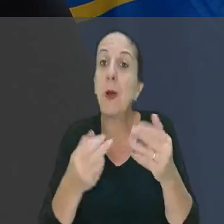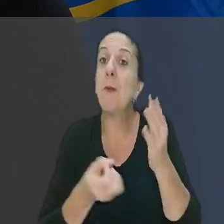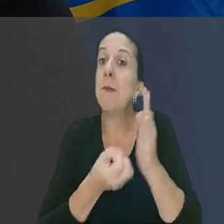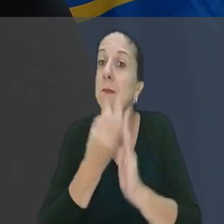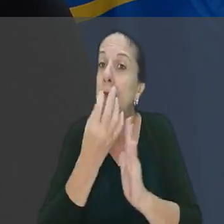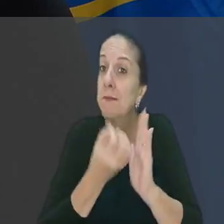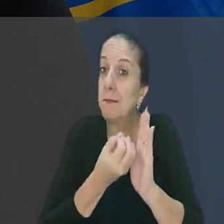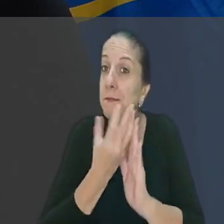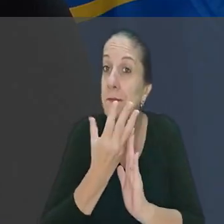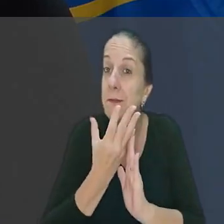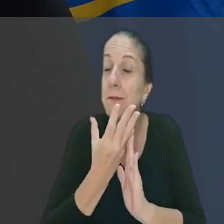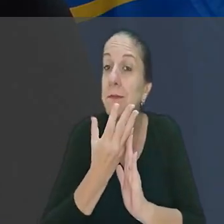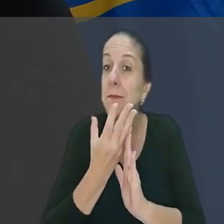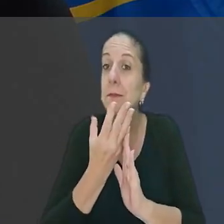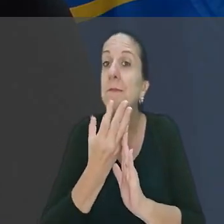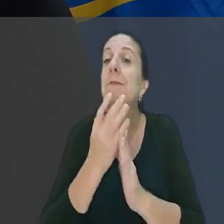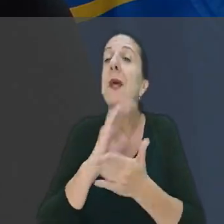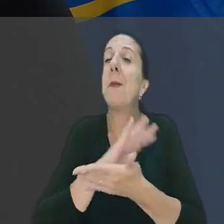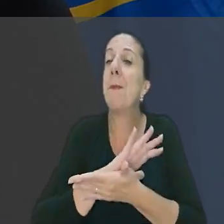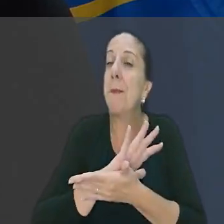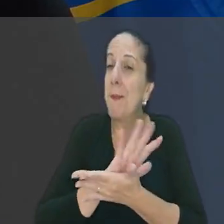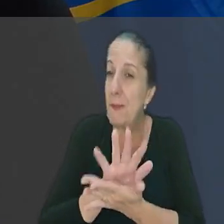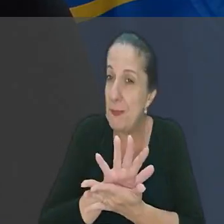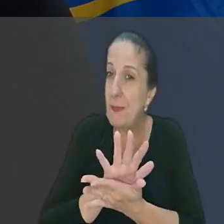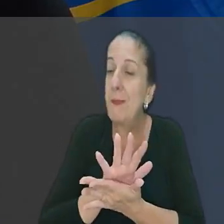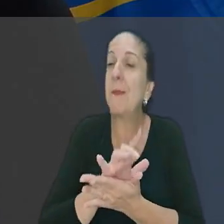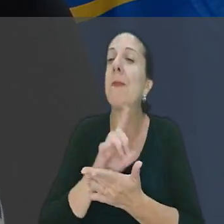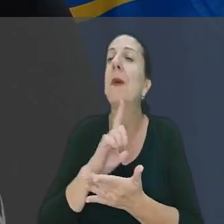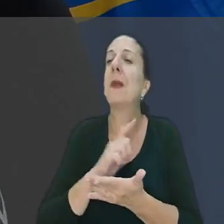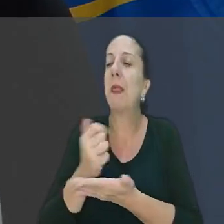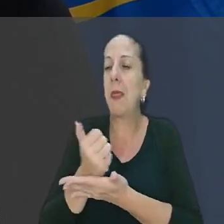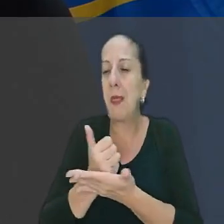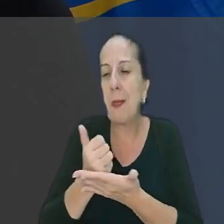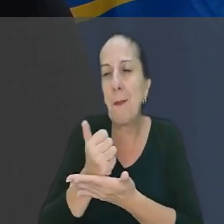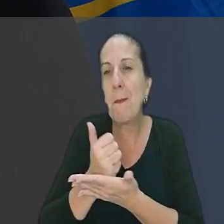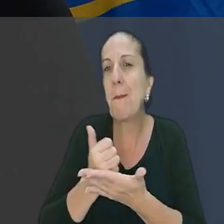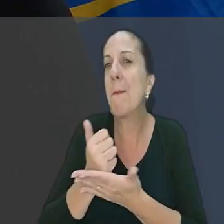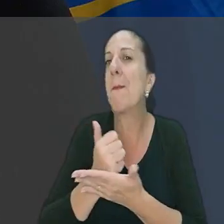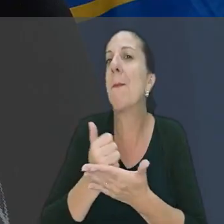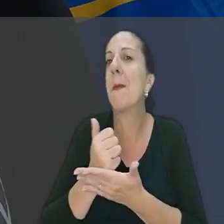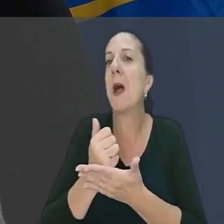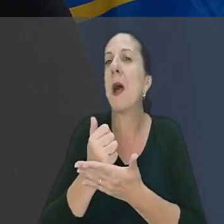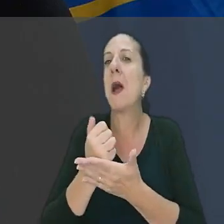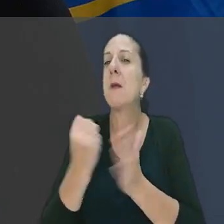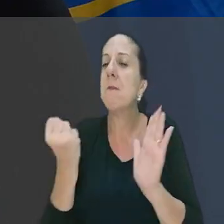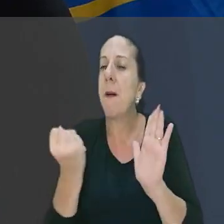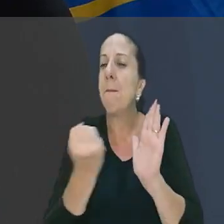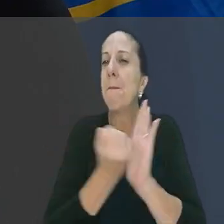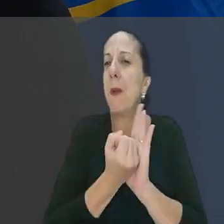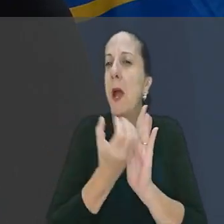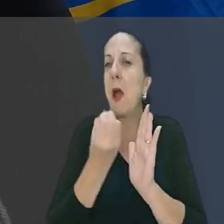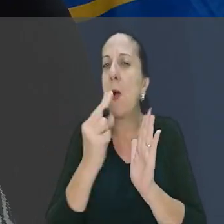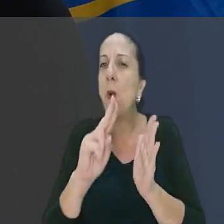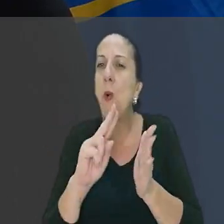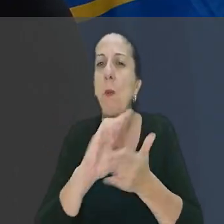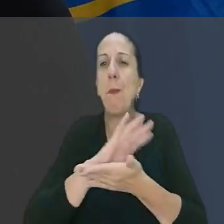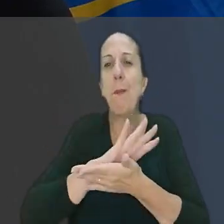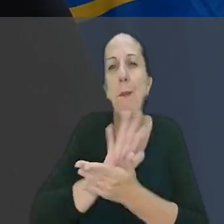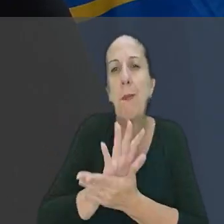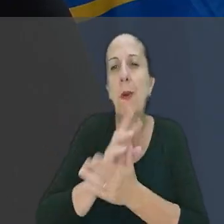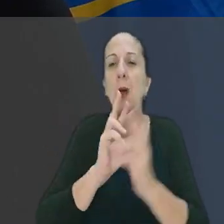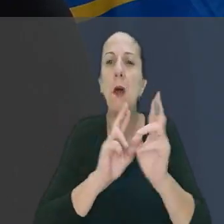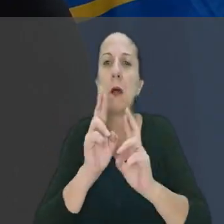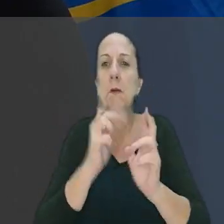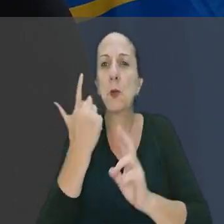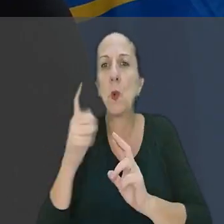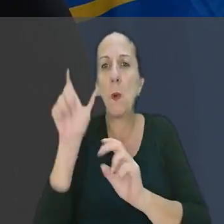ações que muitas vezes são preconceituosas, têm por base um estigma ou um preconceito em